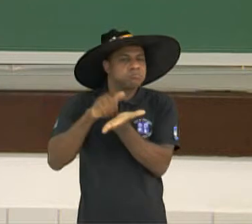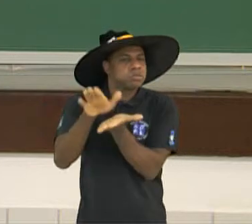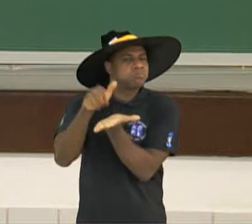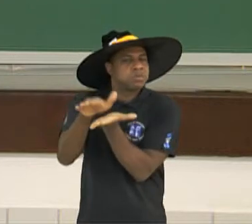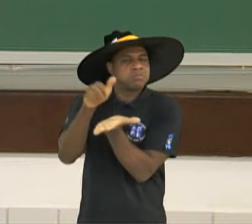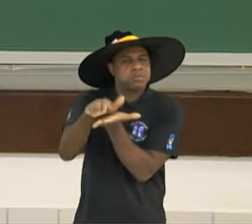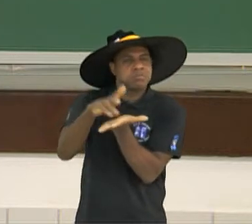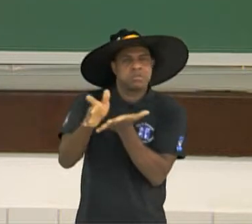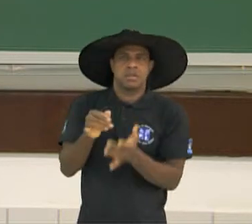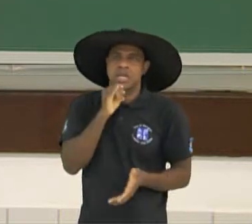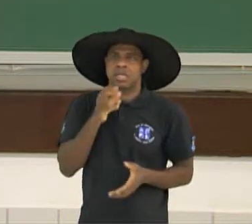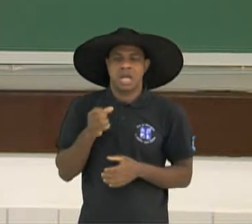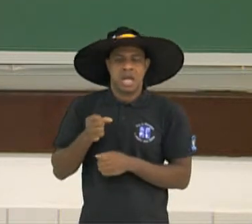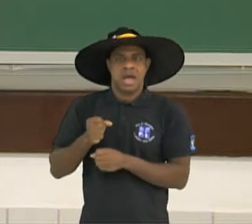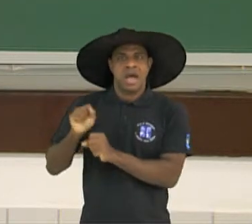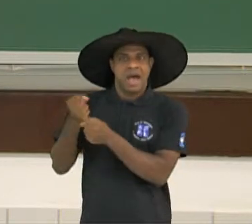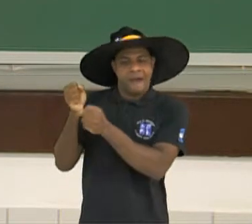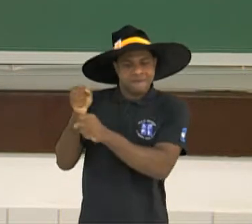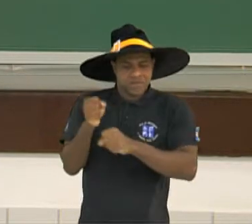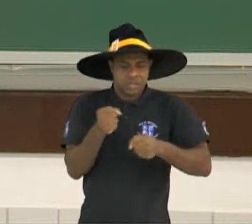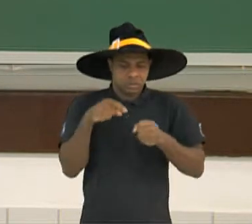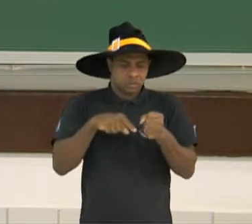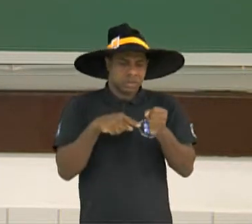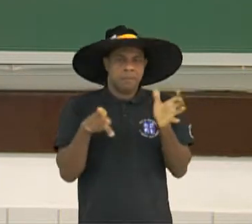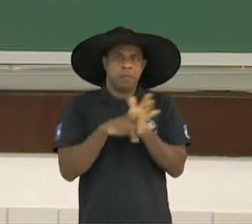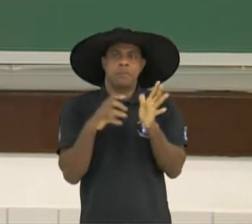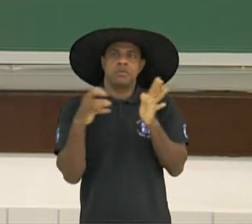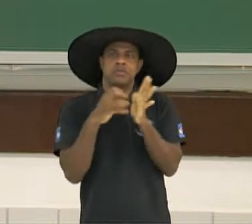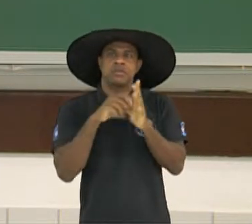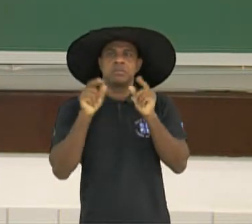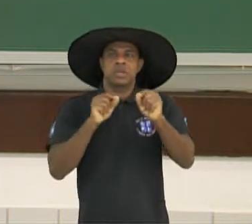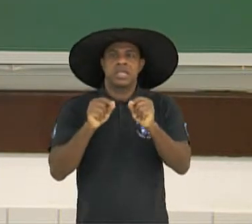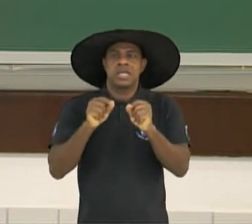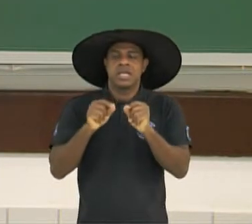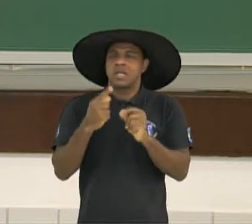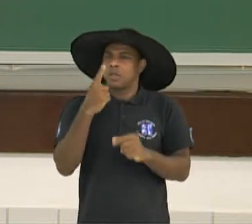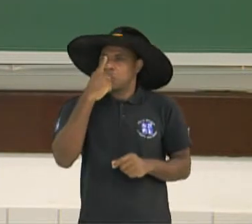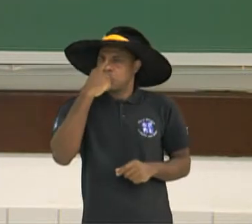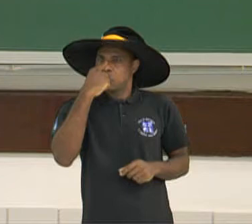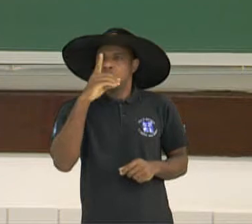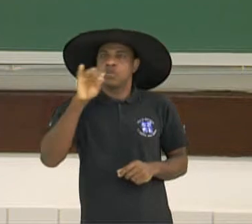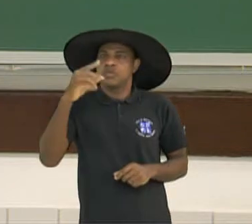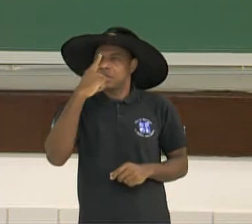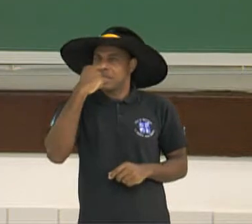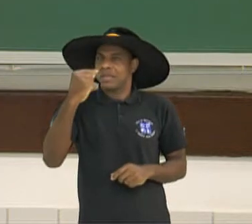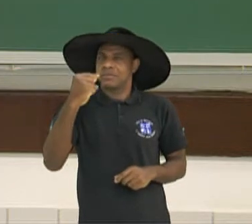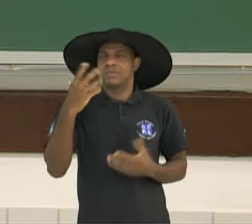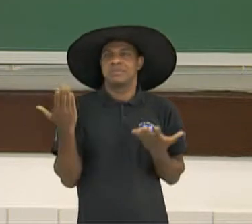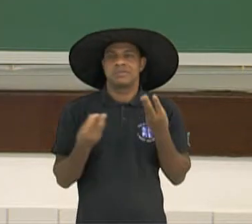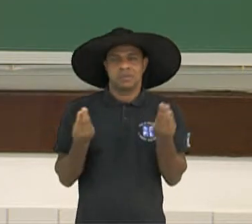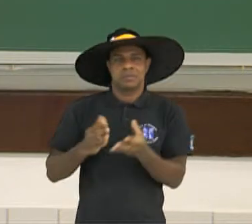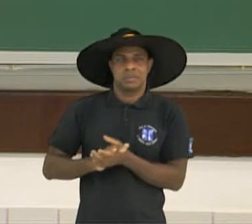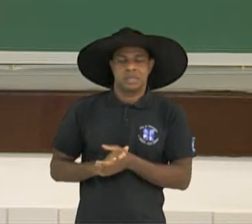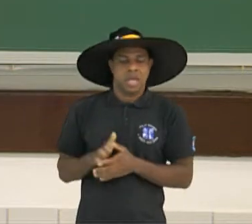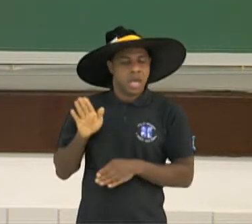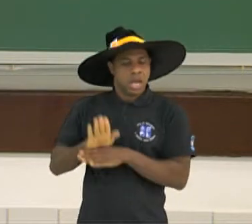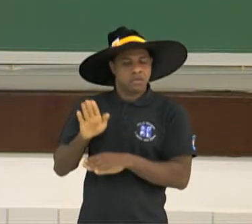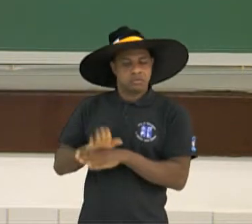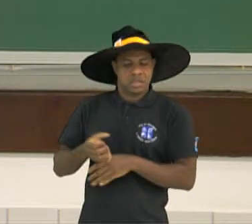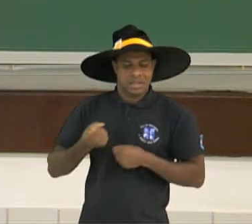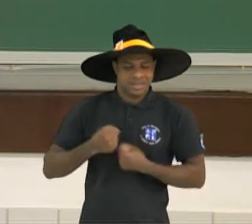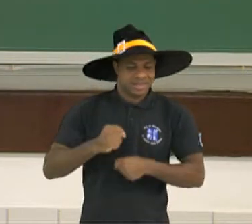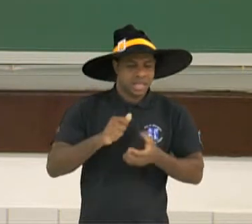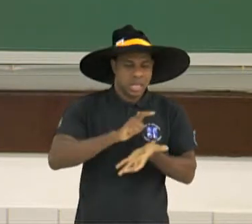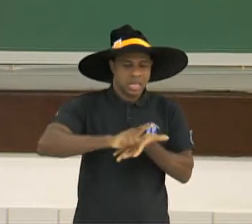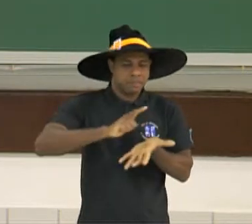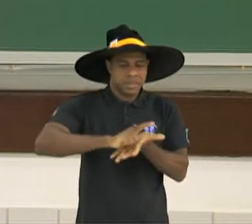A vassoura, por que a vassoura é um símbolo de Halloween? Porque justamente ela auxilia na limpeza, que você possa tirar